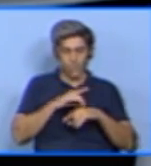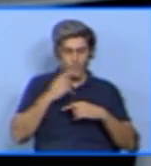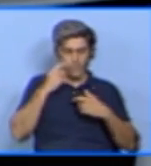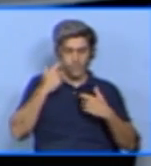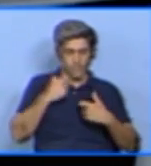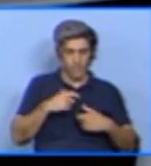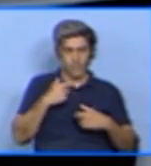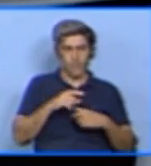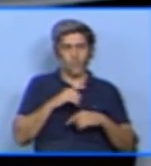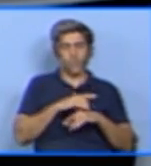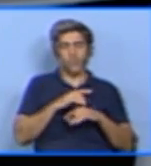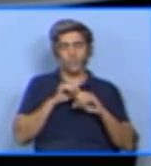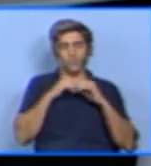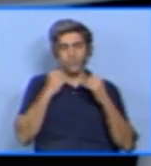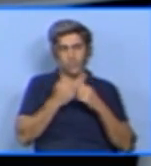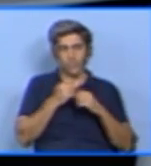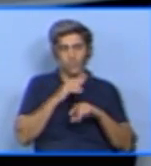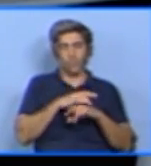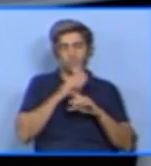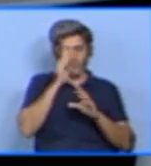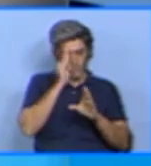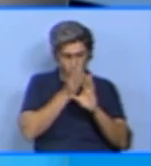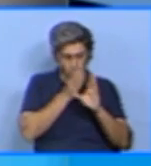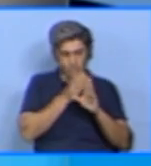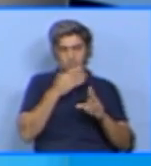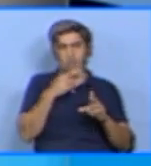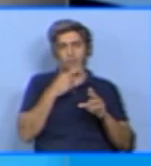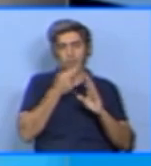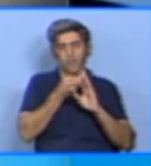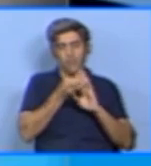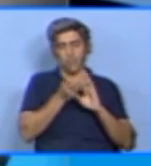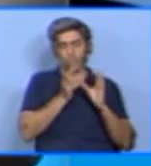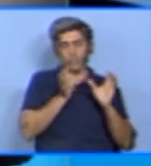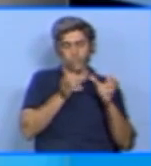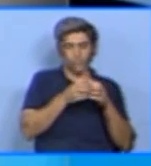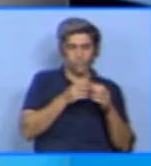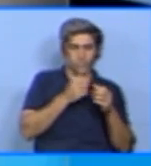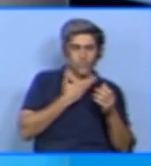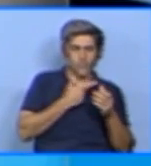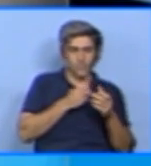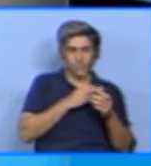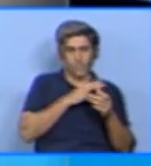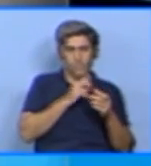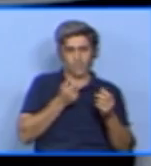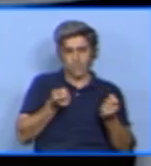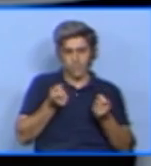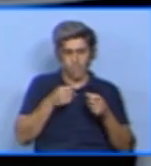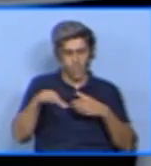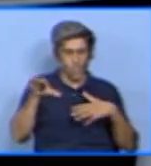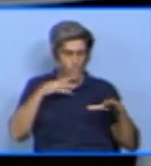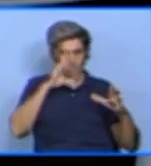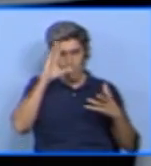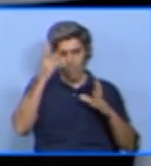também há doenças sociais e psíquicas. E, portanto, um conjunto dessas desordens precisa que se lhe seja introduzida uma ordem.